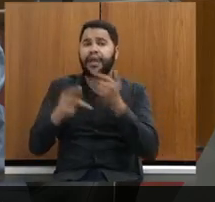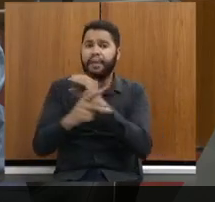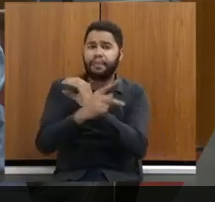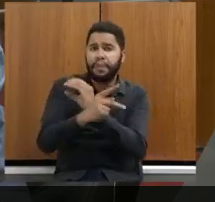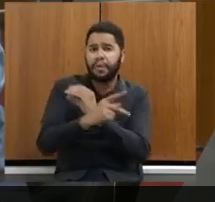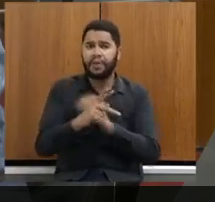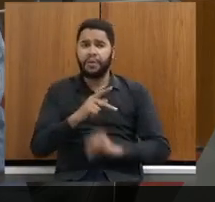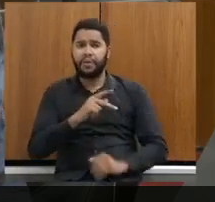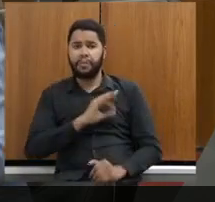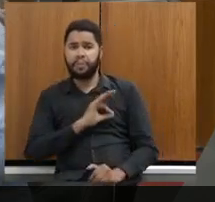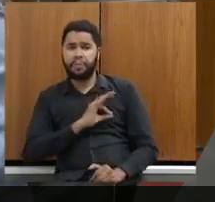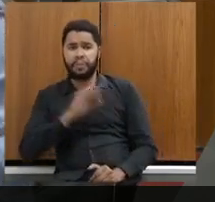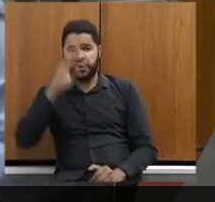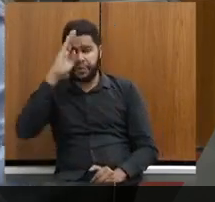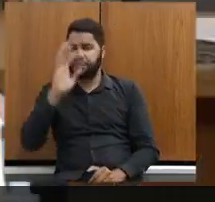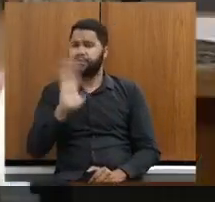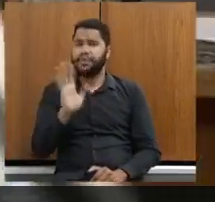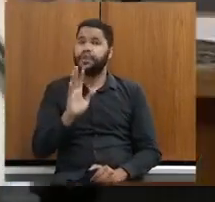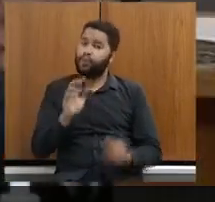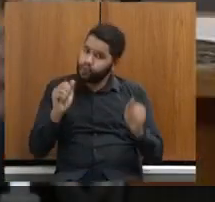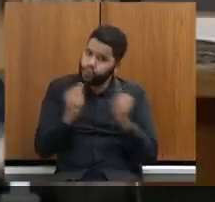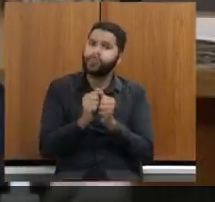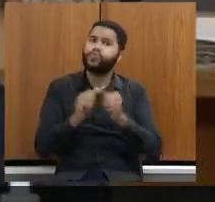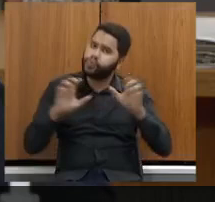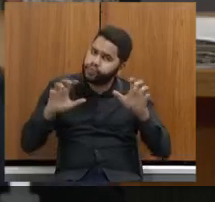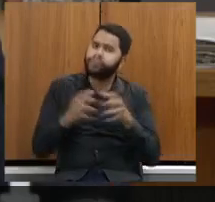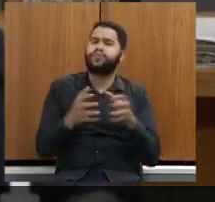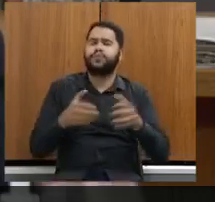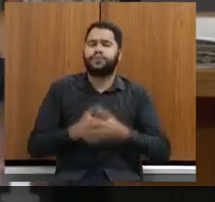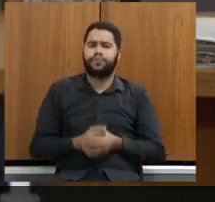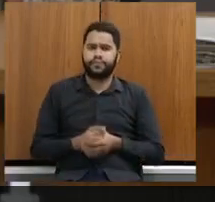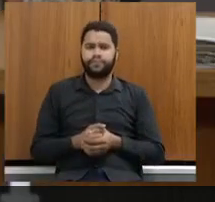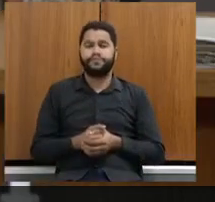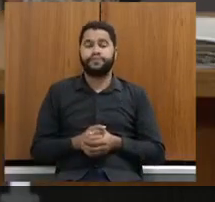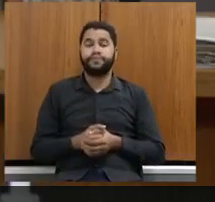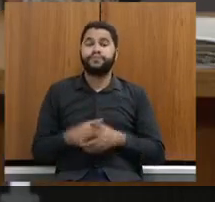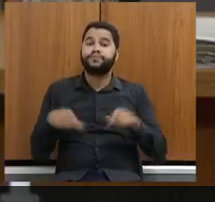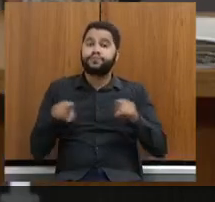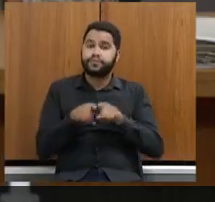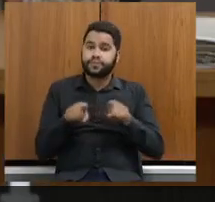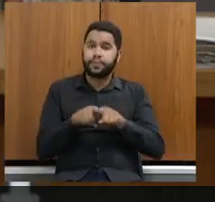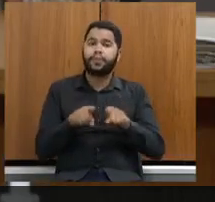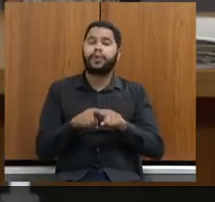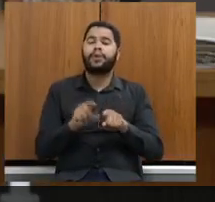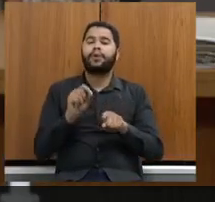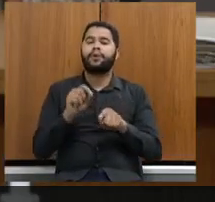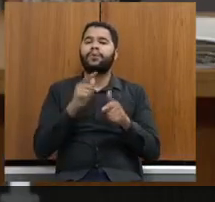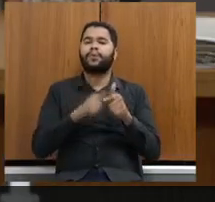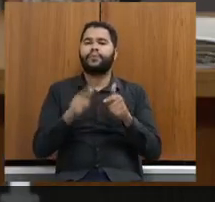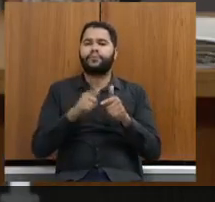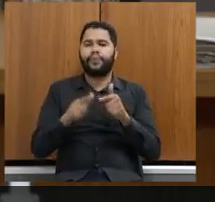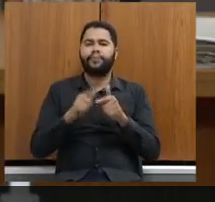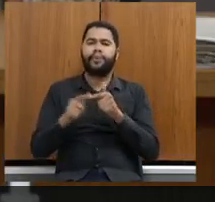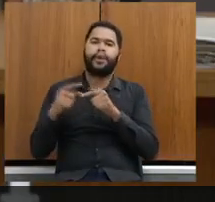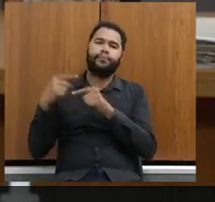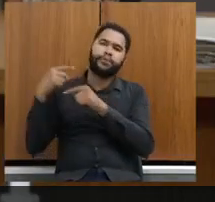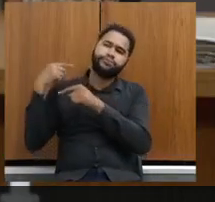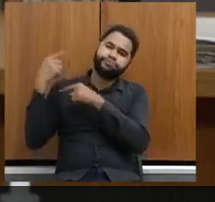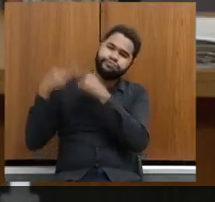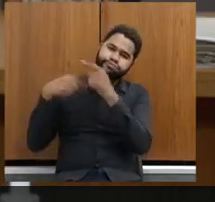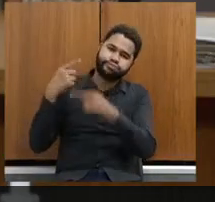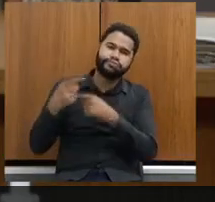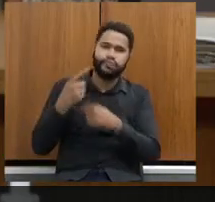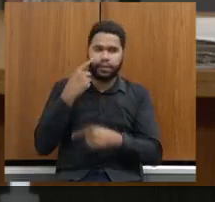do socioeducativo então por isso que a gente tem que estar unido a gente tem que tá sempre integrado é com relação um problema crônico que eu